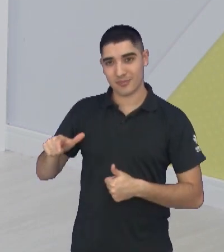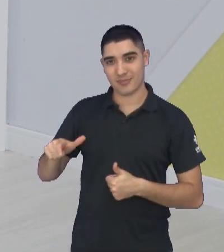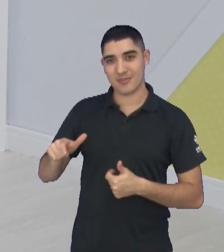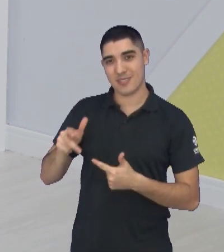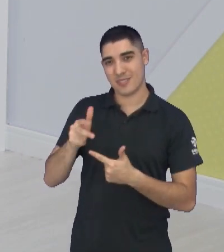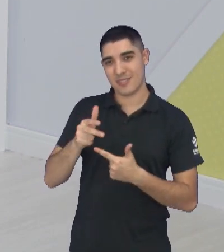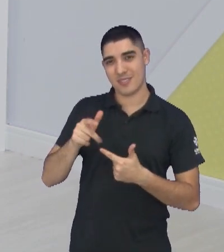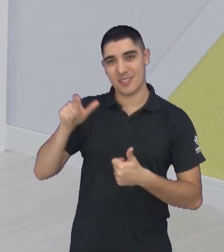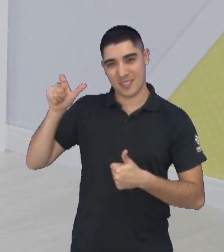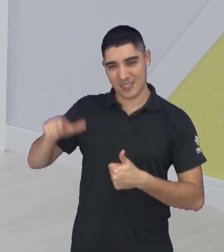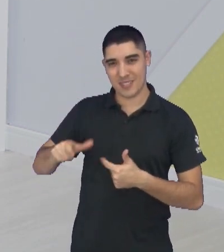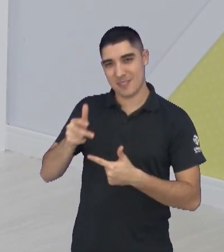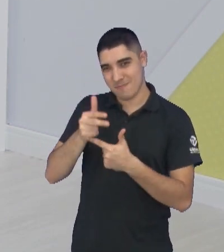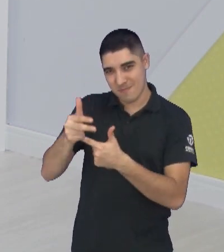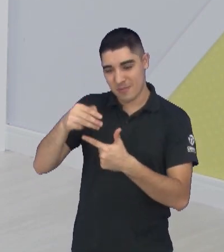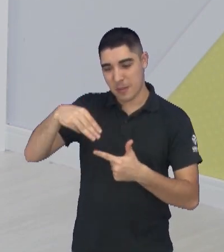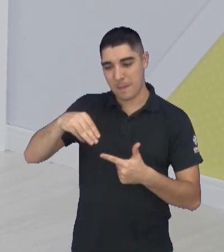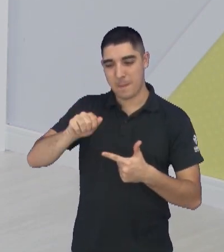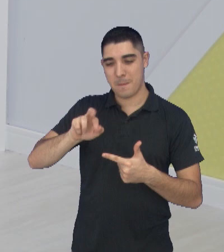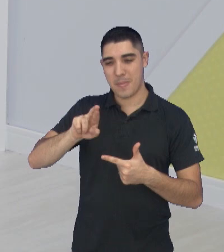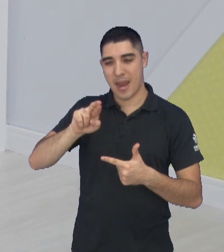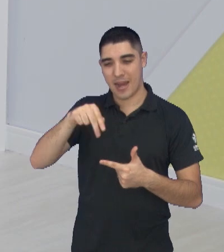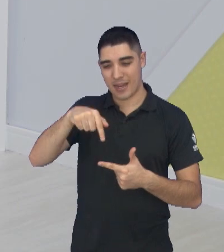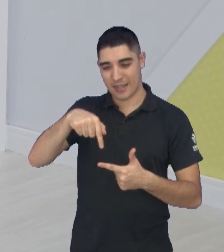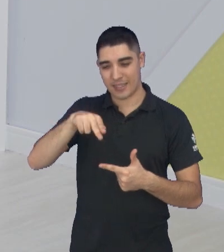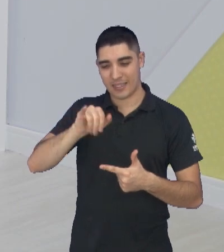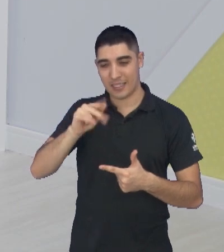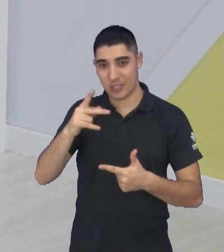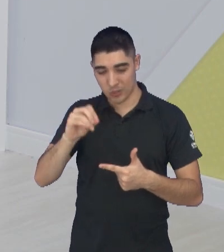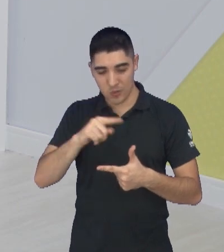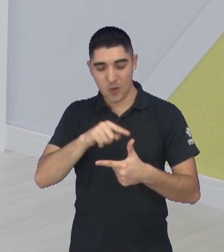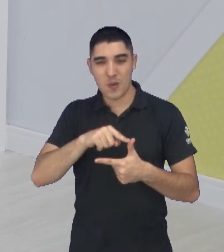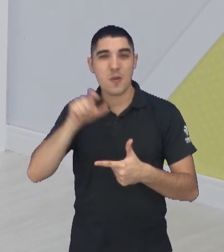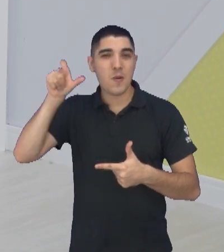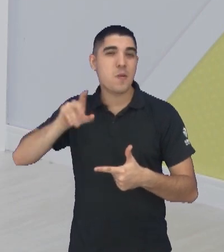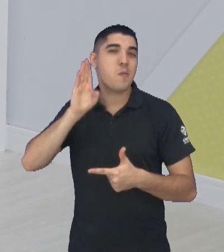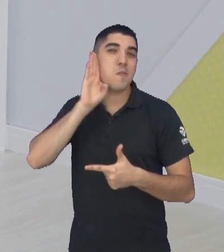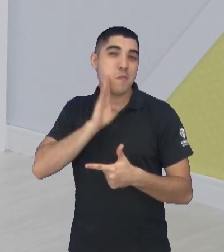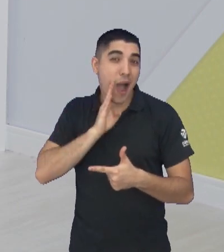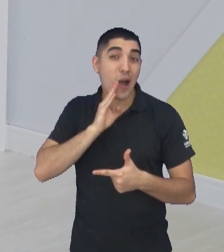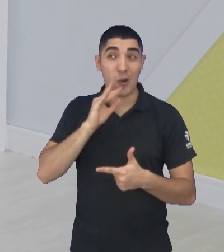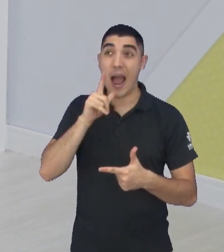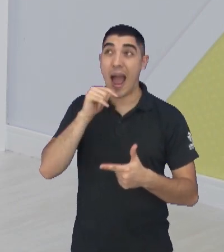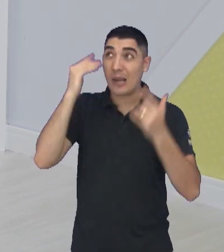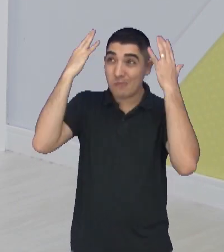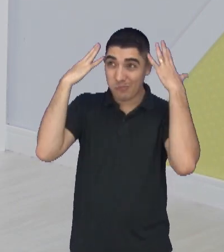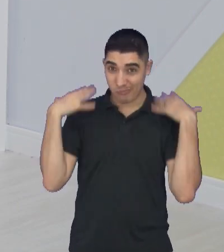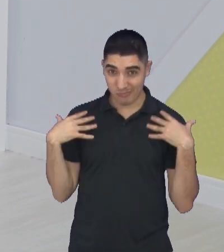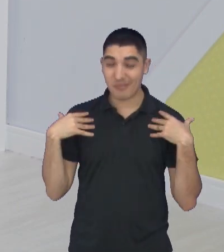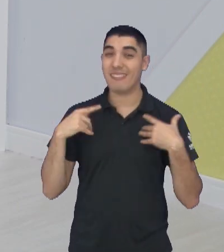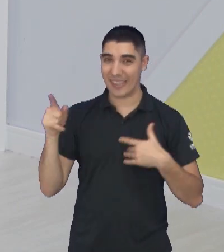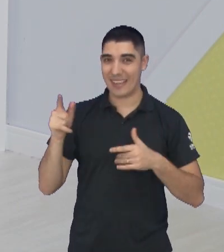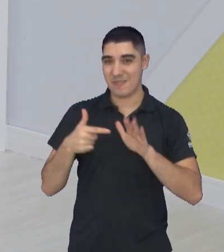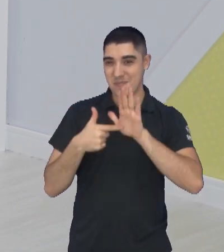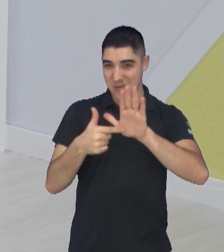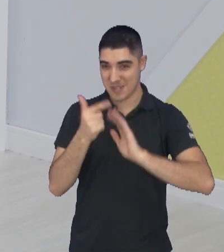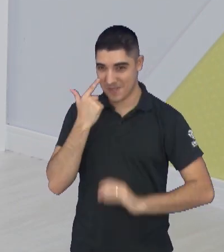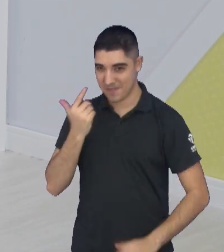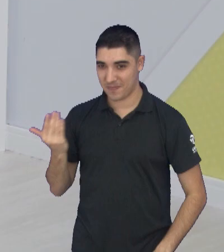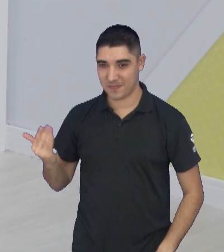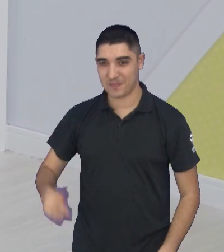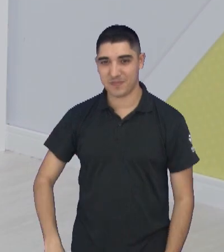cinegrafista, Marquinhos Alves, e o nosso repórter Paulo Molhado Ricardo. Você vai entender por quê já. Solta,